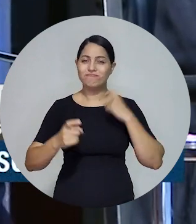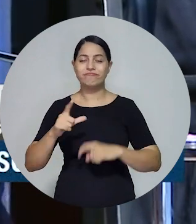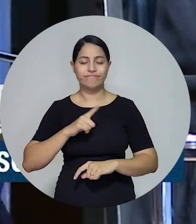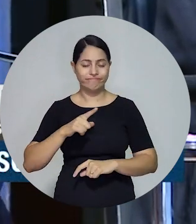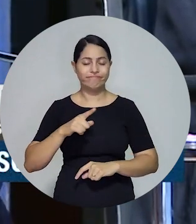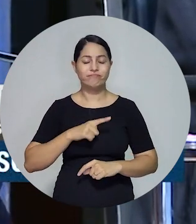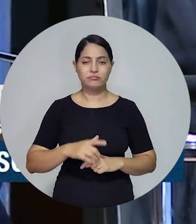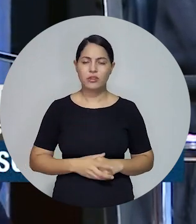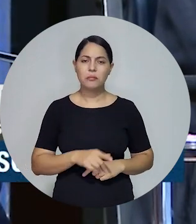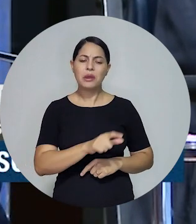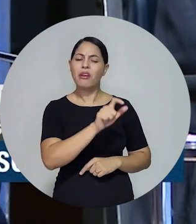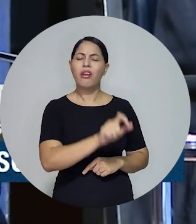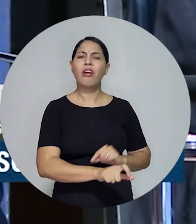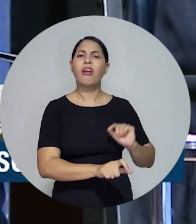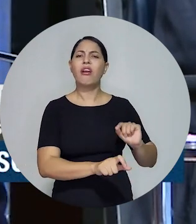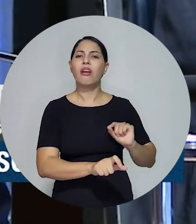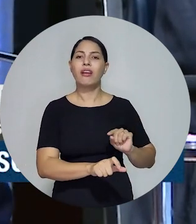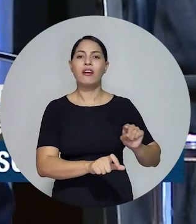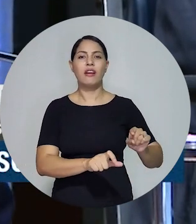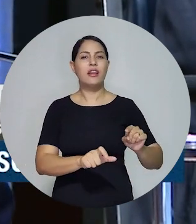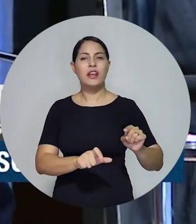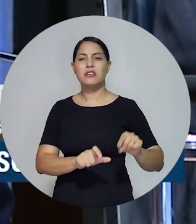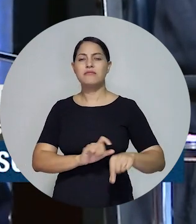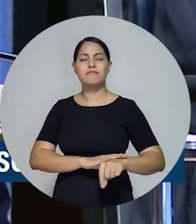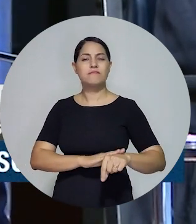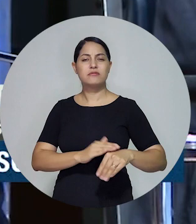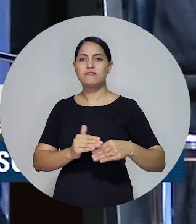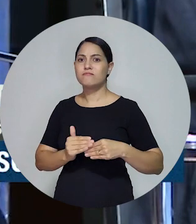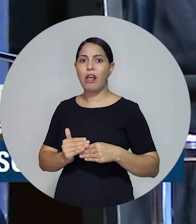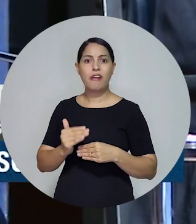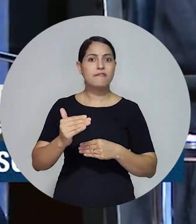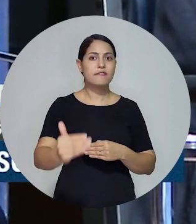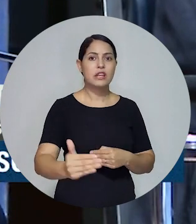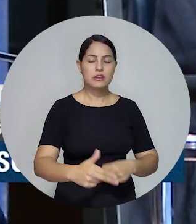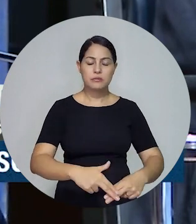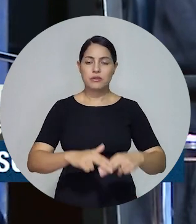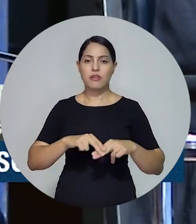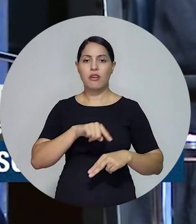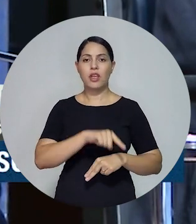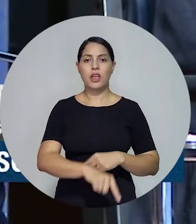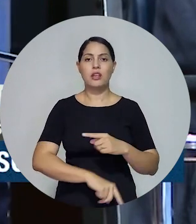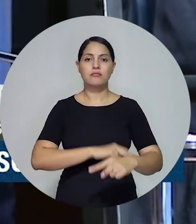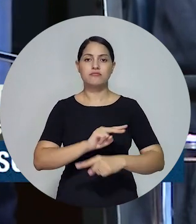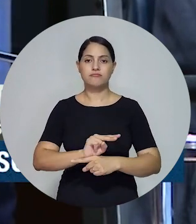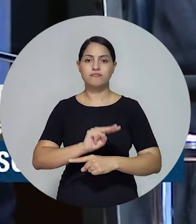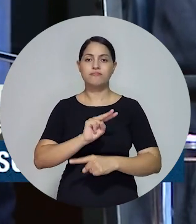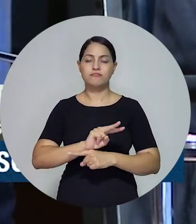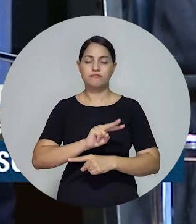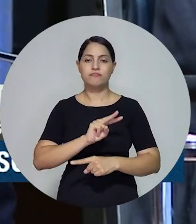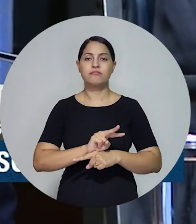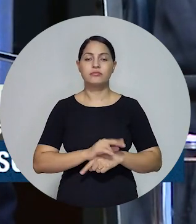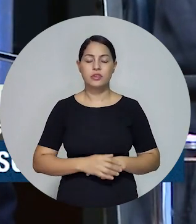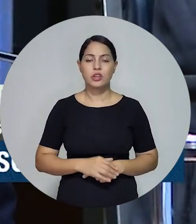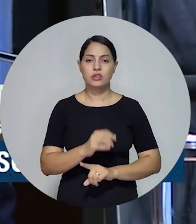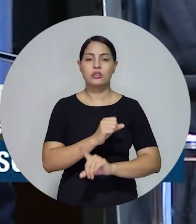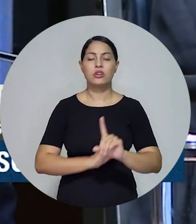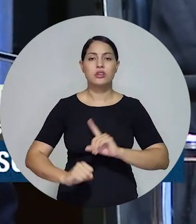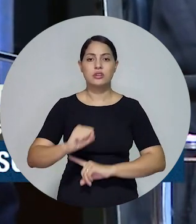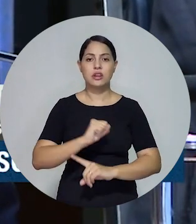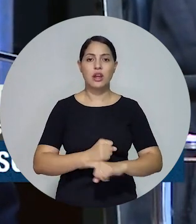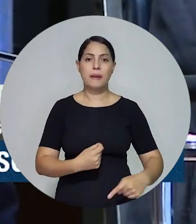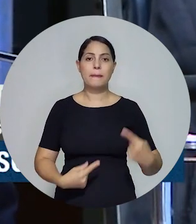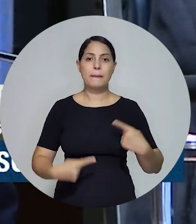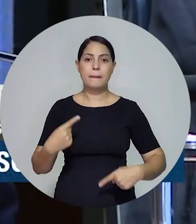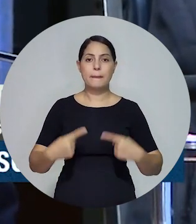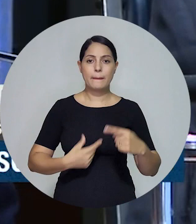Brasil. Podemos defini-lo como um homem à frente de seu tempo, vanguardista, deu voz às demandas políticas